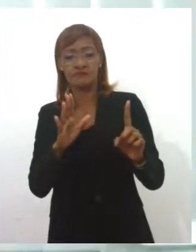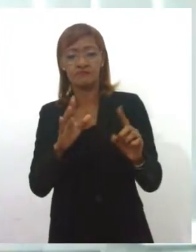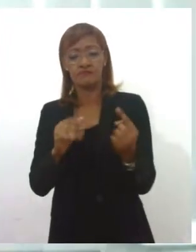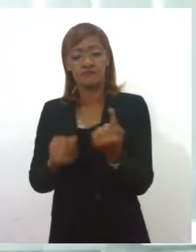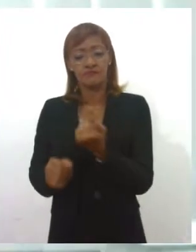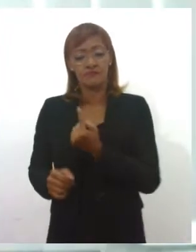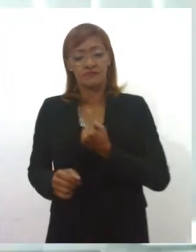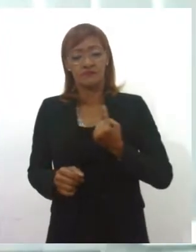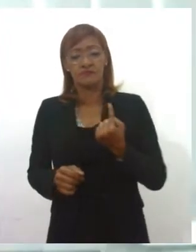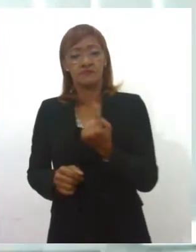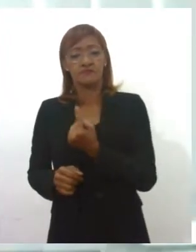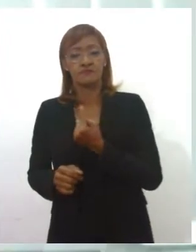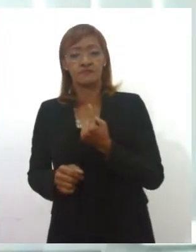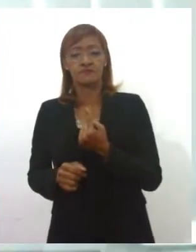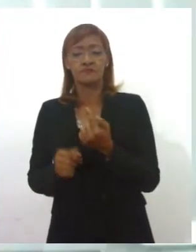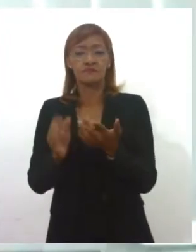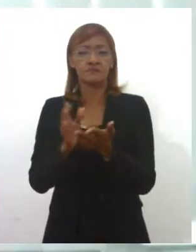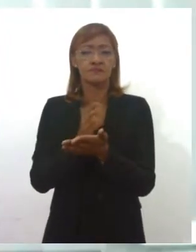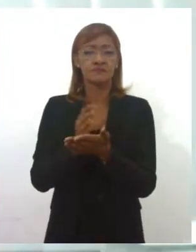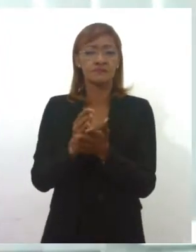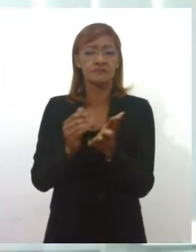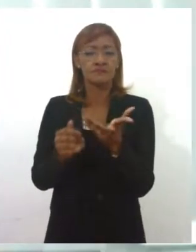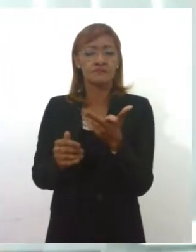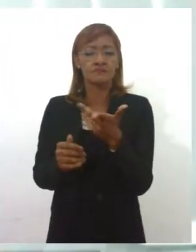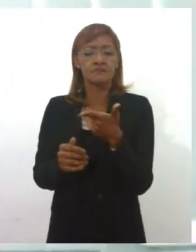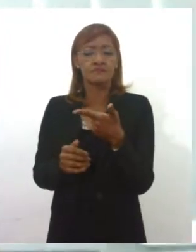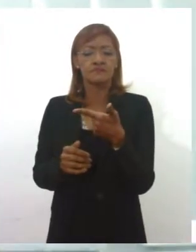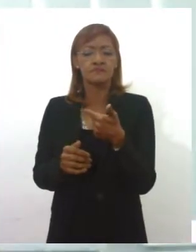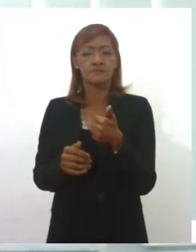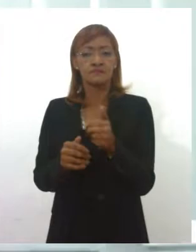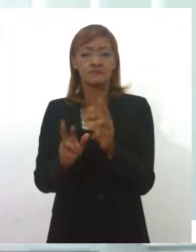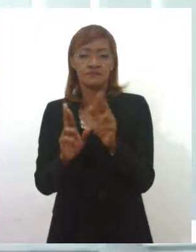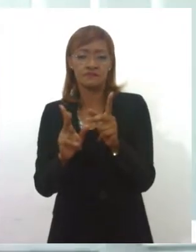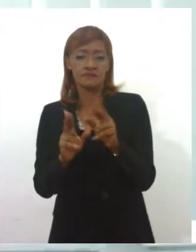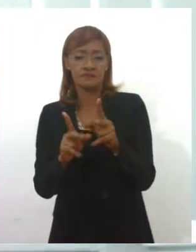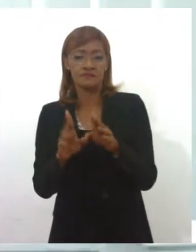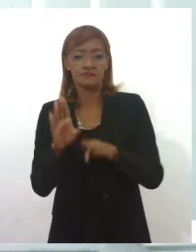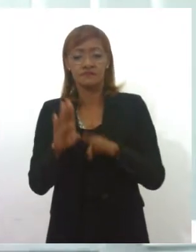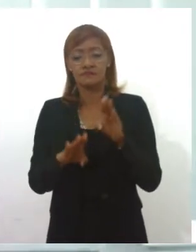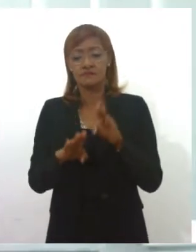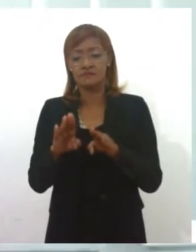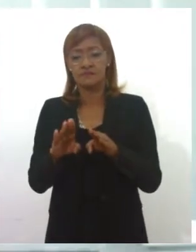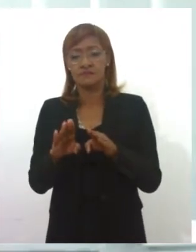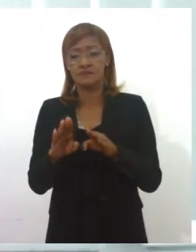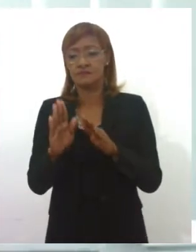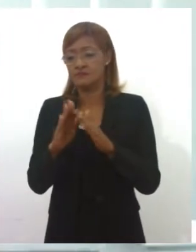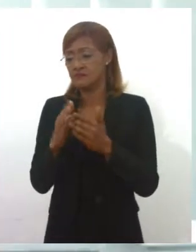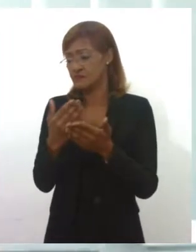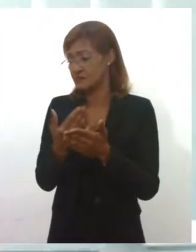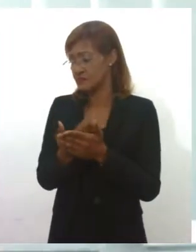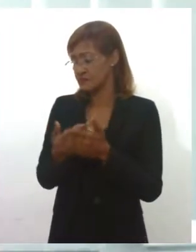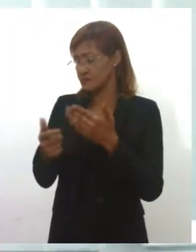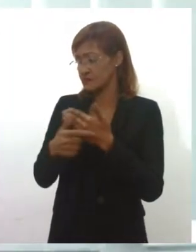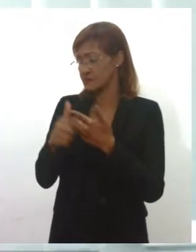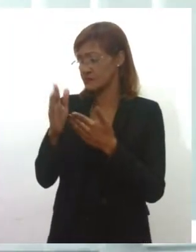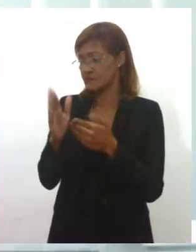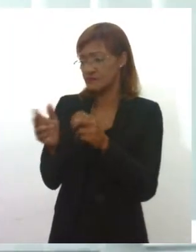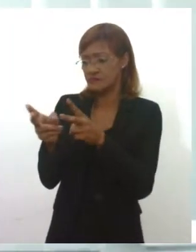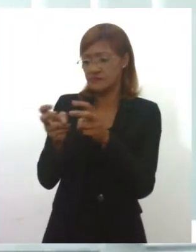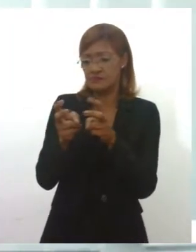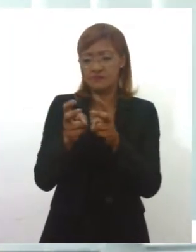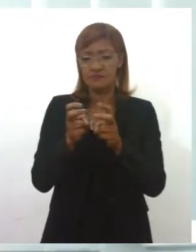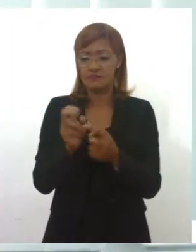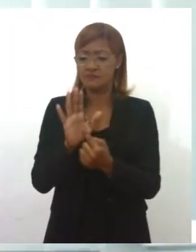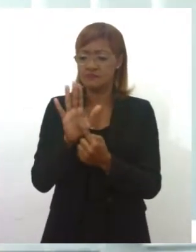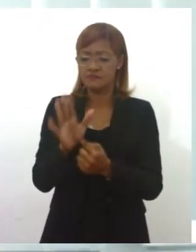então começa a ter algumas atitudes diferentes e às vezes a escola tem esse papel também de acompanhar e levar para os